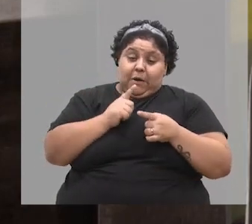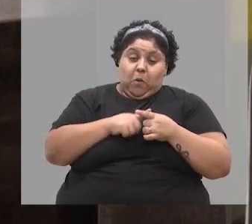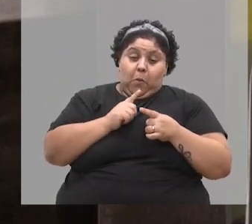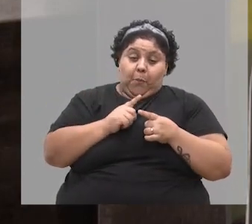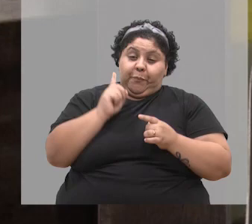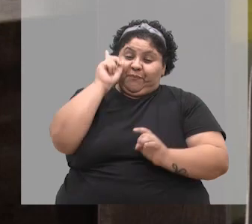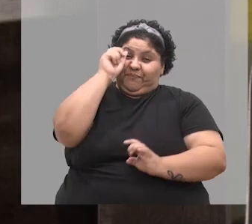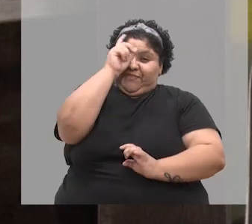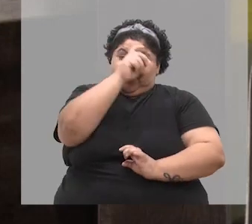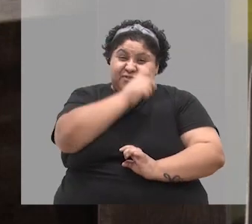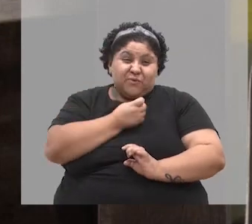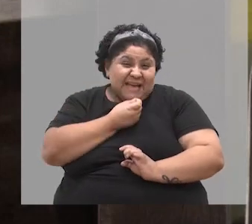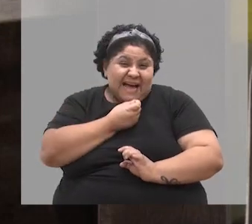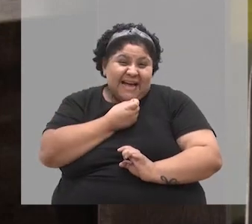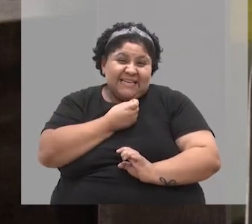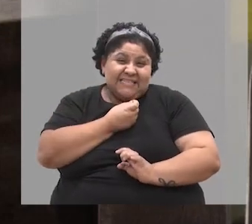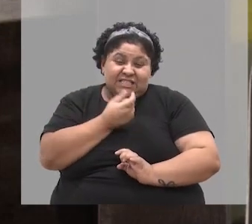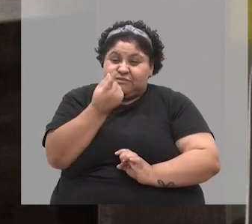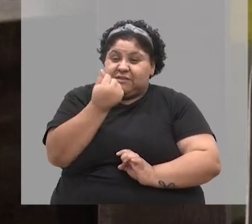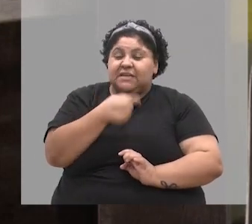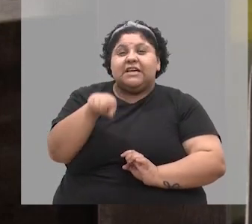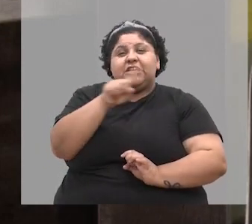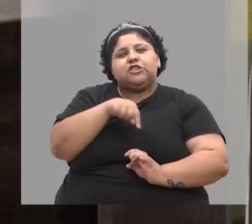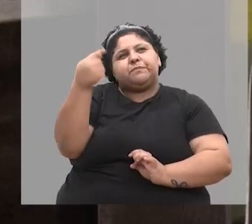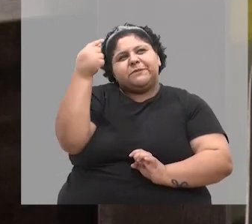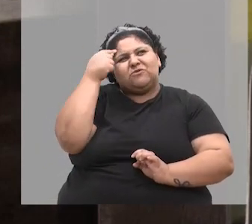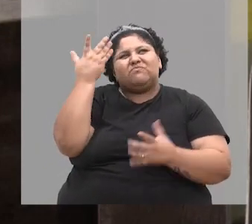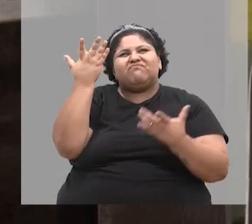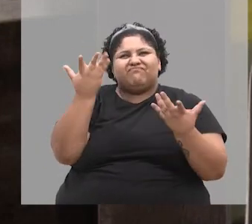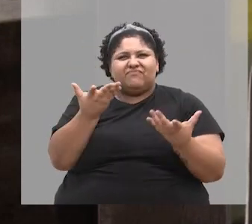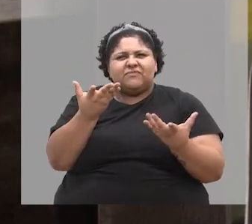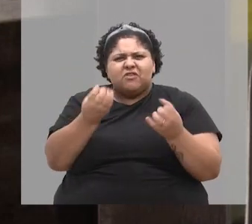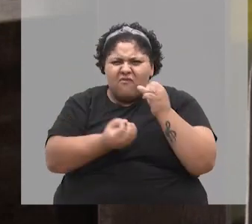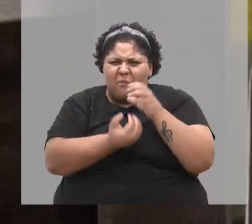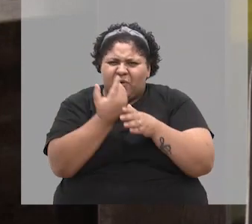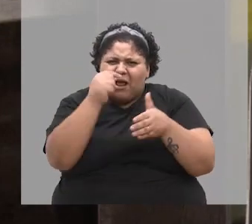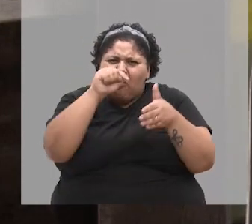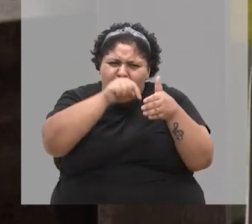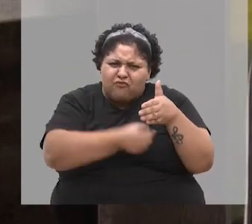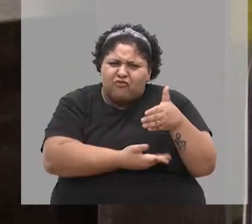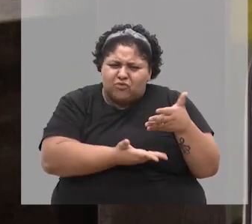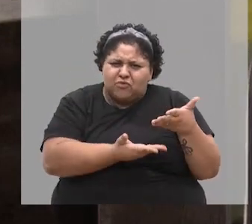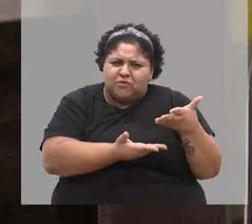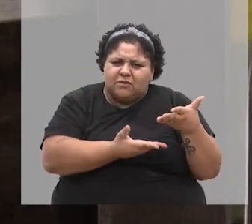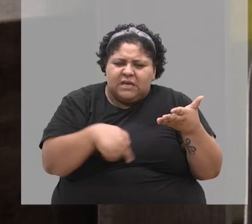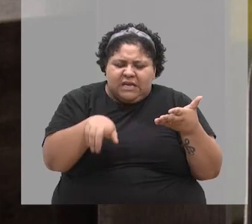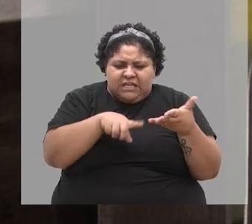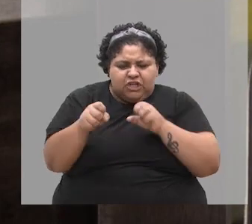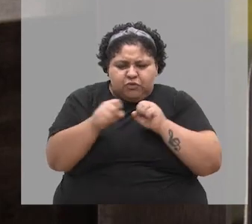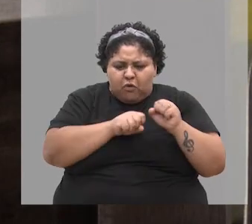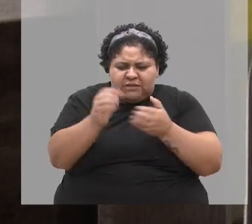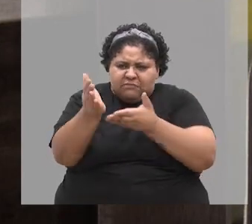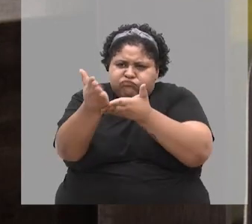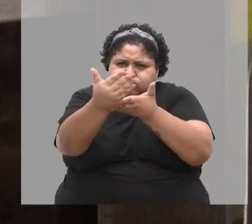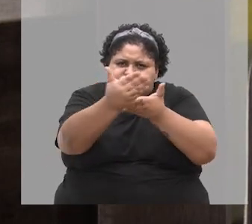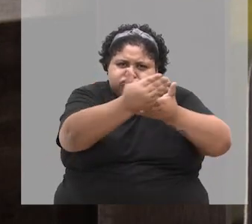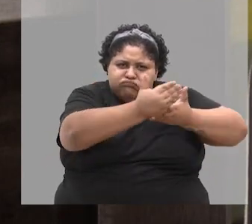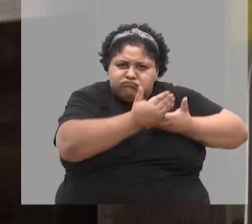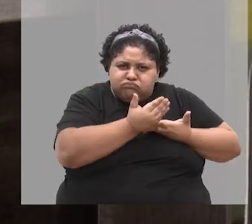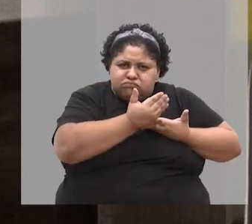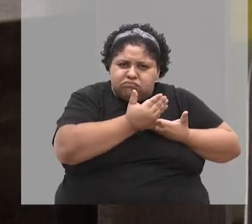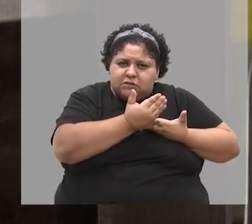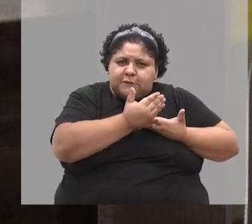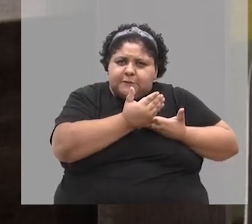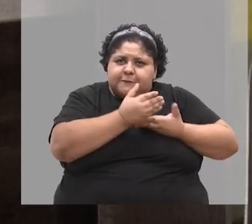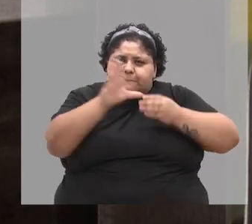essa dificuldade de ter esses recursos, é que a gente pensou, poxa, vamos criar um fundo que a gente possa